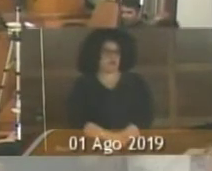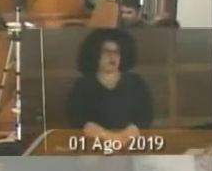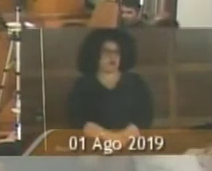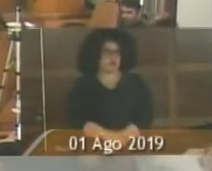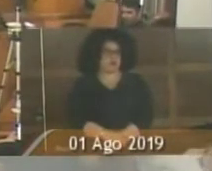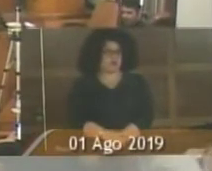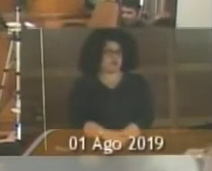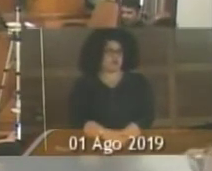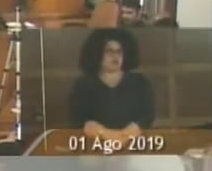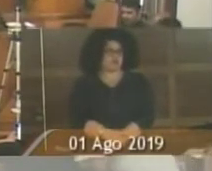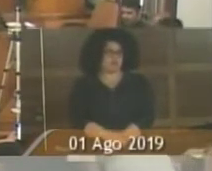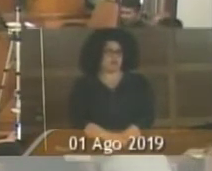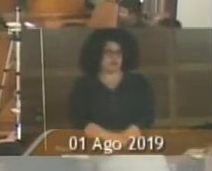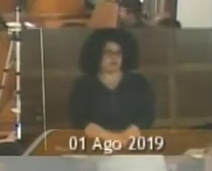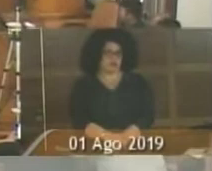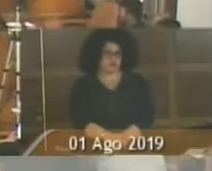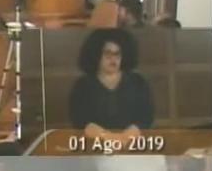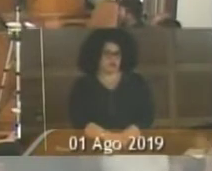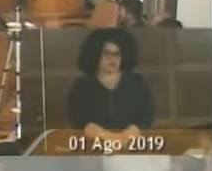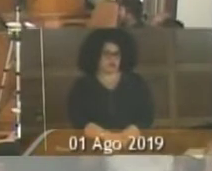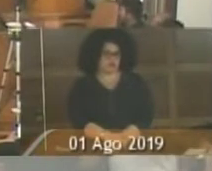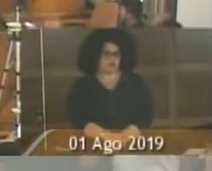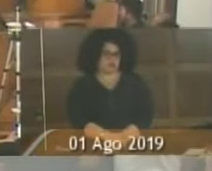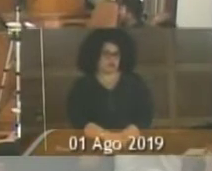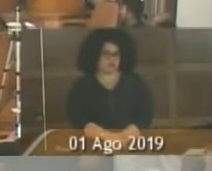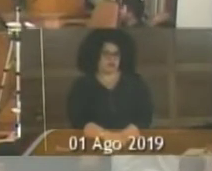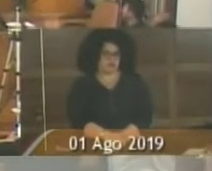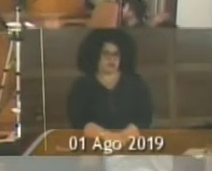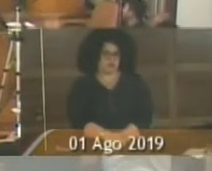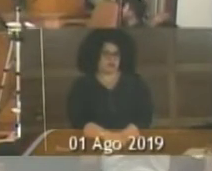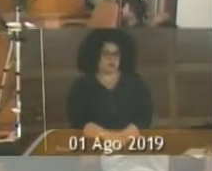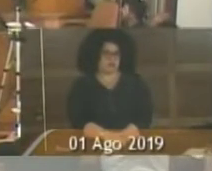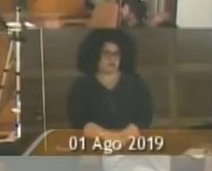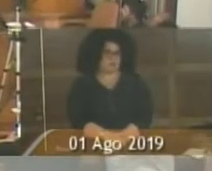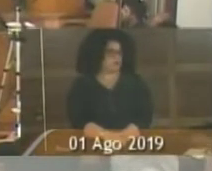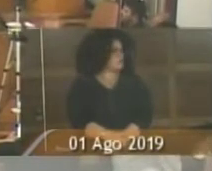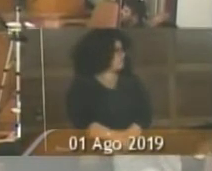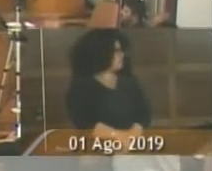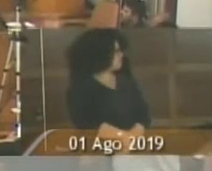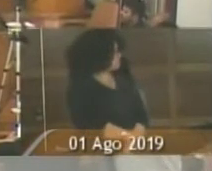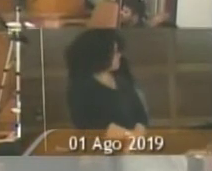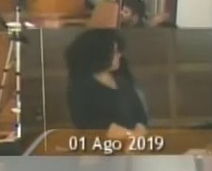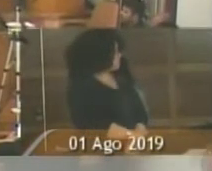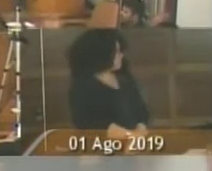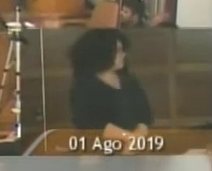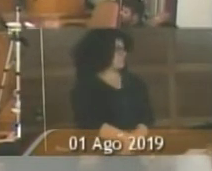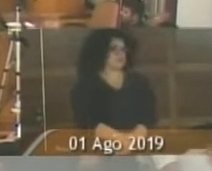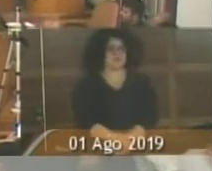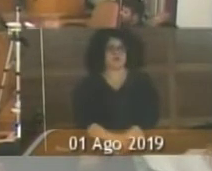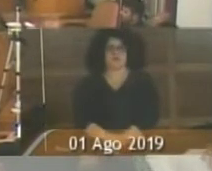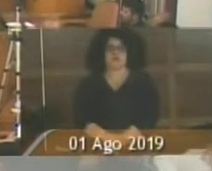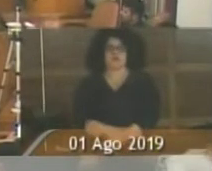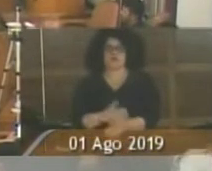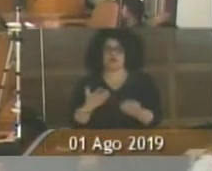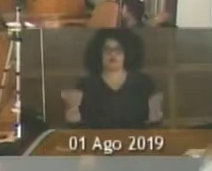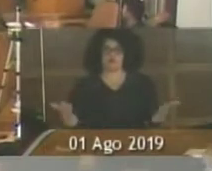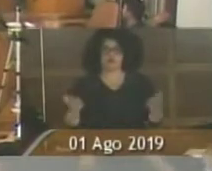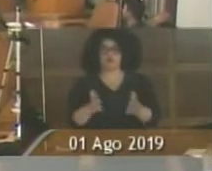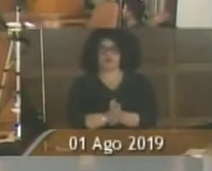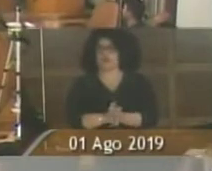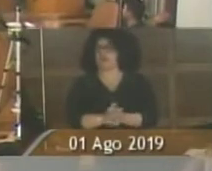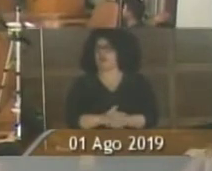Ok. Vereador Marquinhos Coelho, por favor. Senhoras e senhores, excelentíssimo senhor presidente, amigos